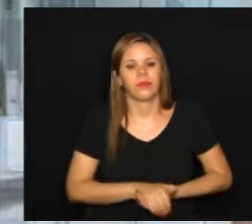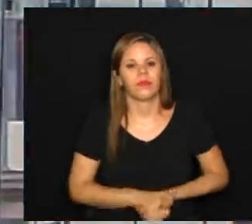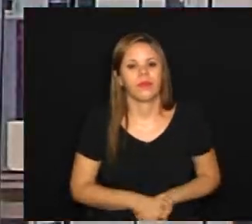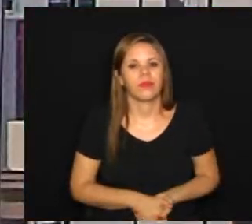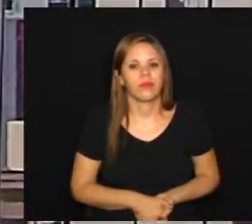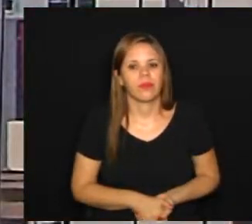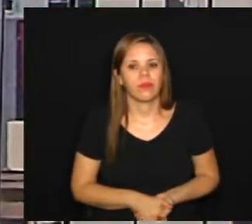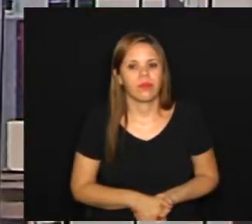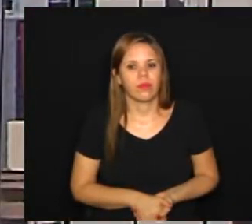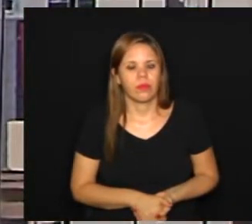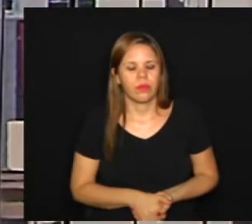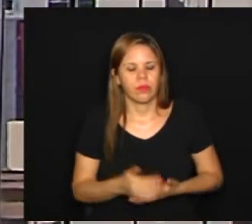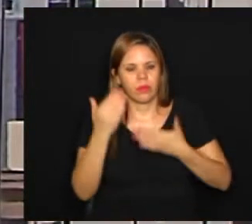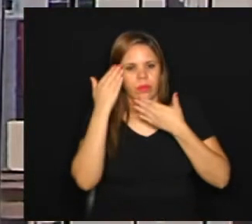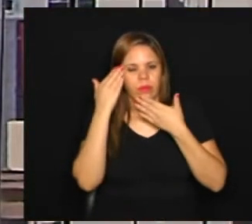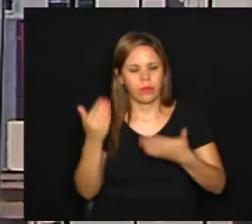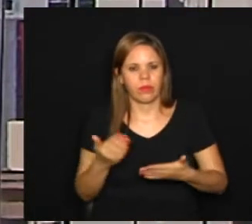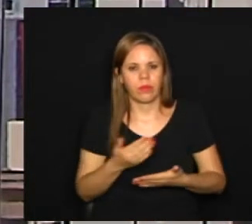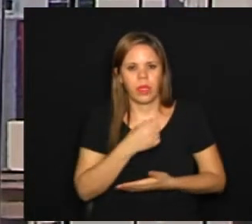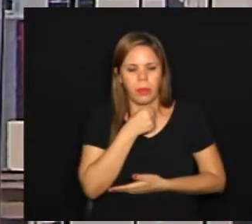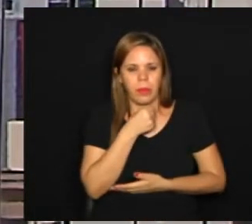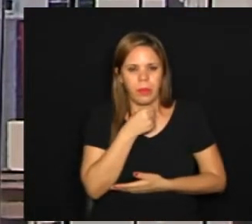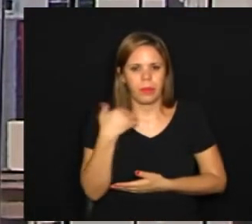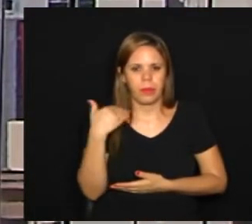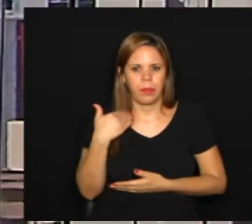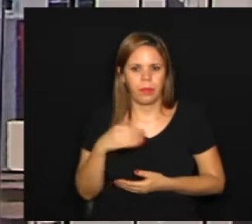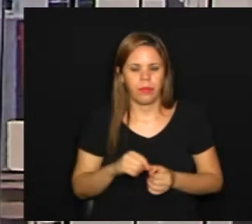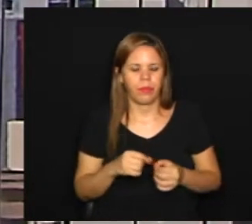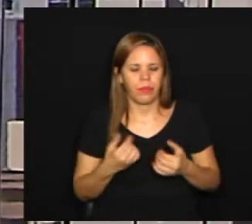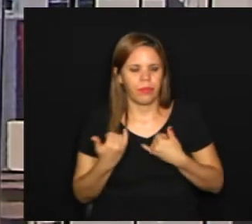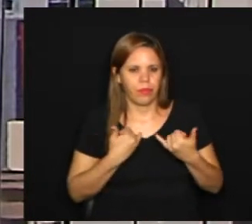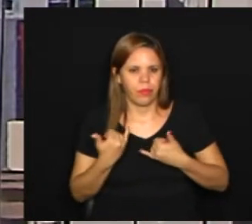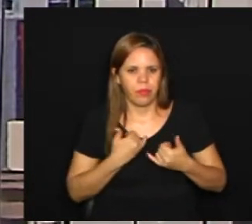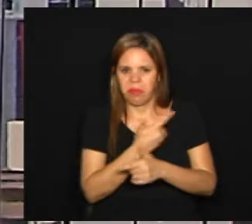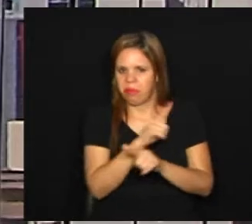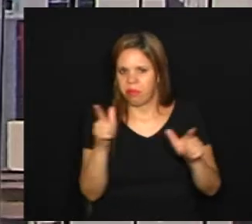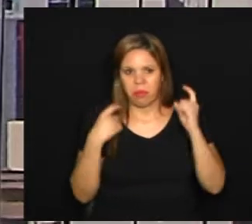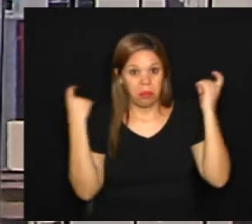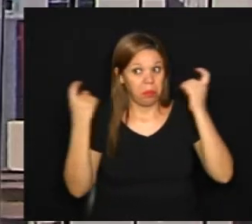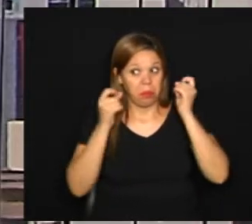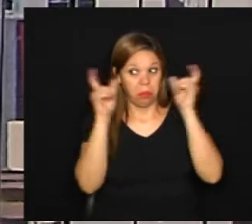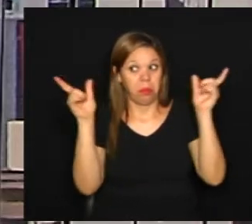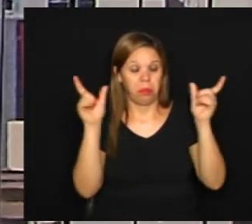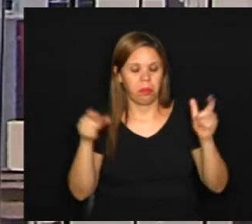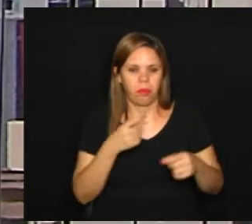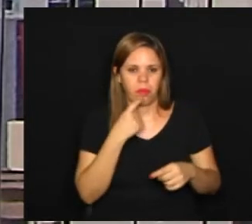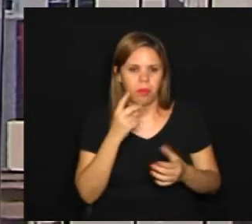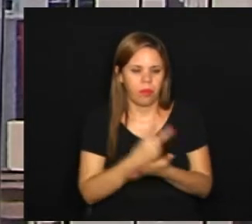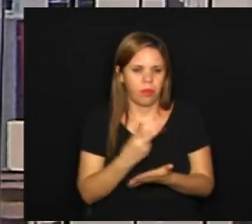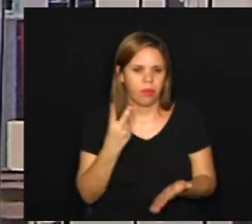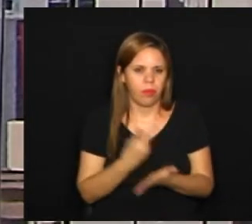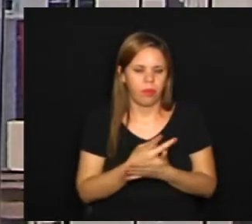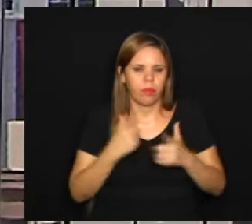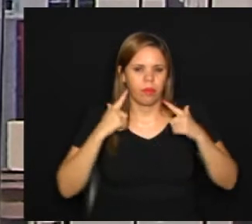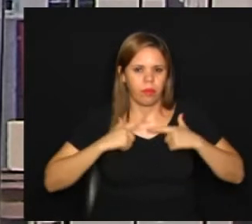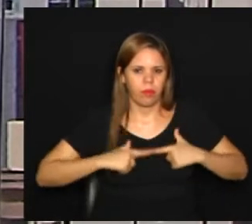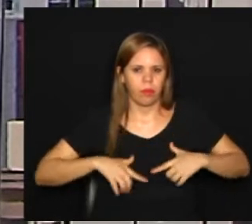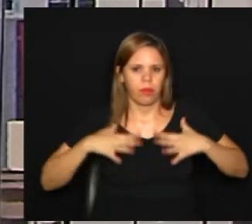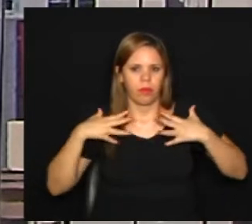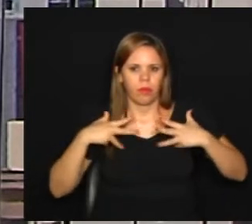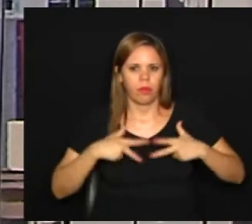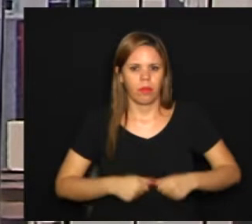rosto. Muito obrigada, André. De nada, eu que agradeço. É isso aí, Gabriel. Mais informações com